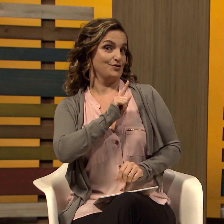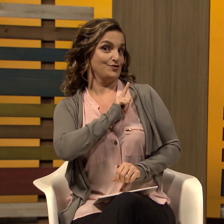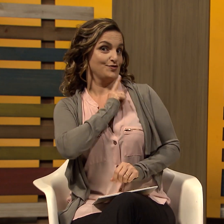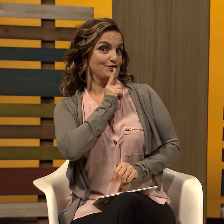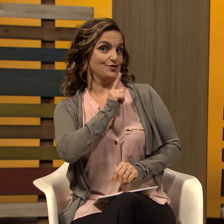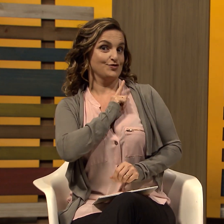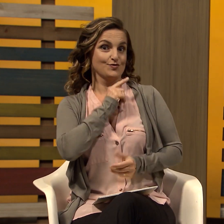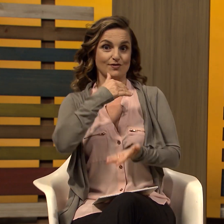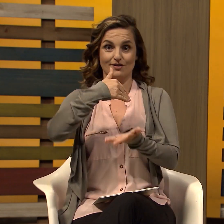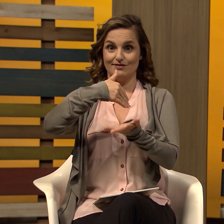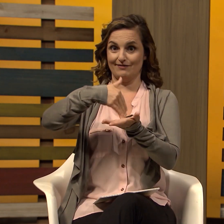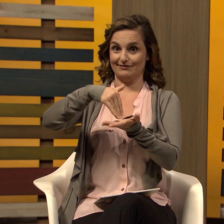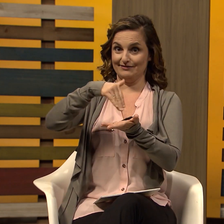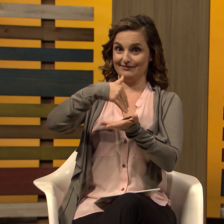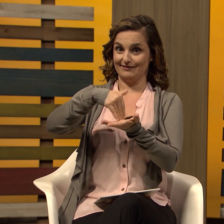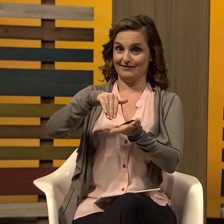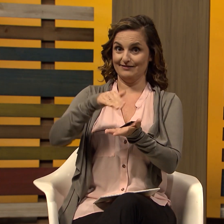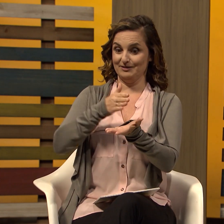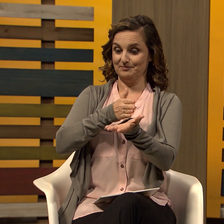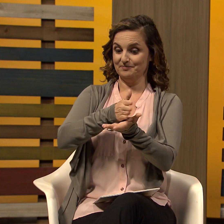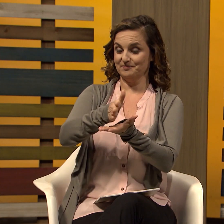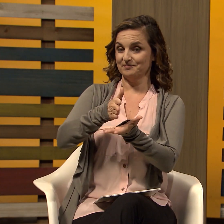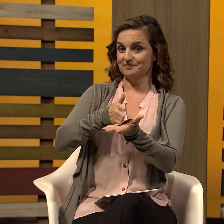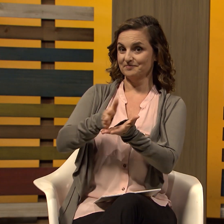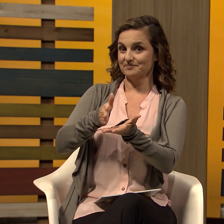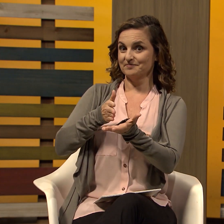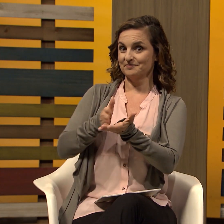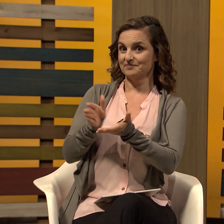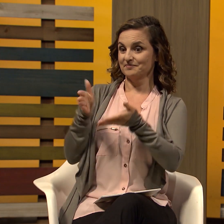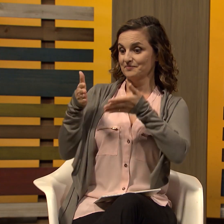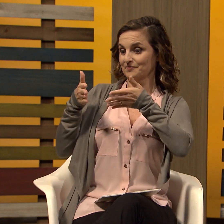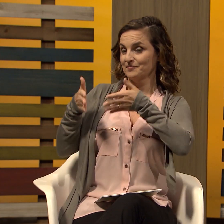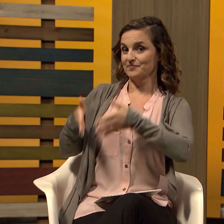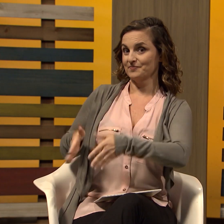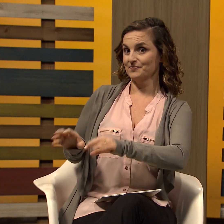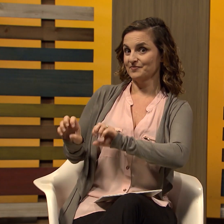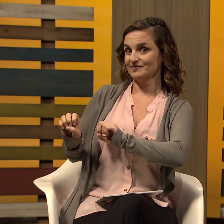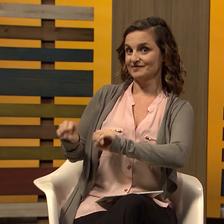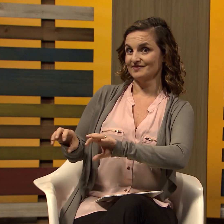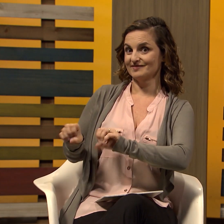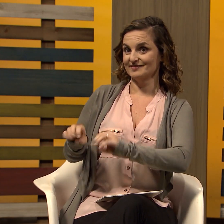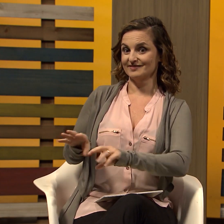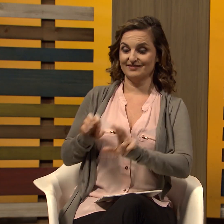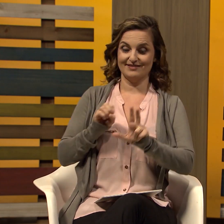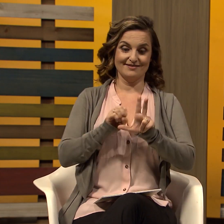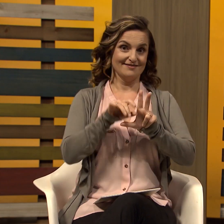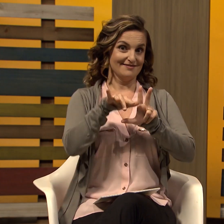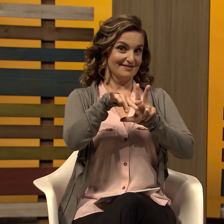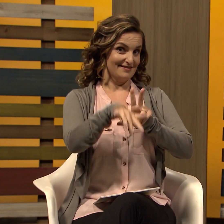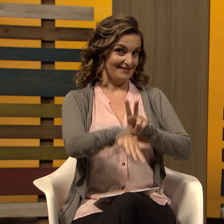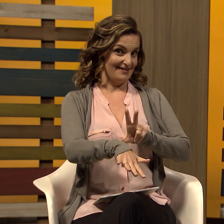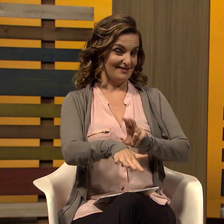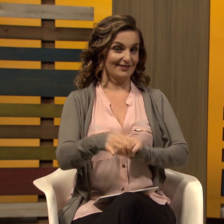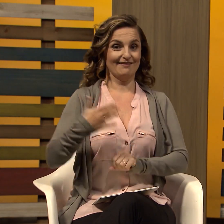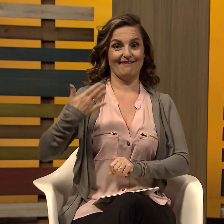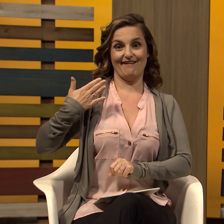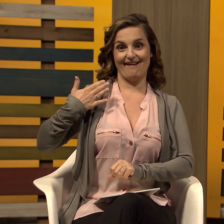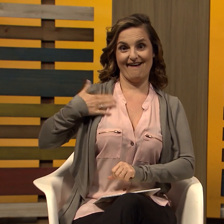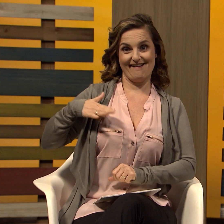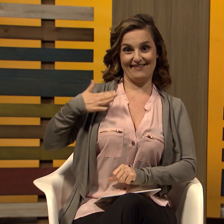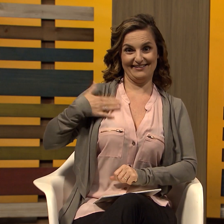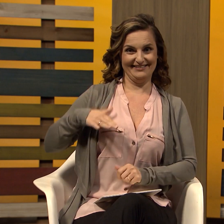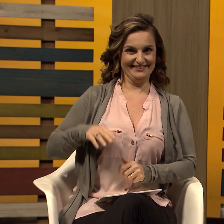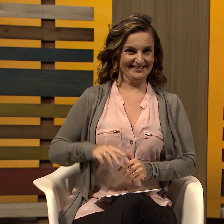especial, a Karine dos Santos. Ela é gestora da Secretaria de Modalidades Especializadas de